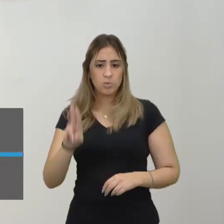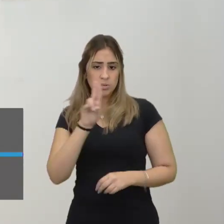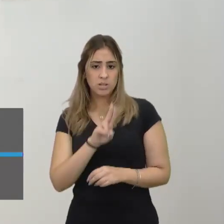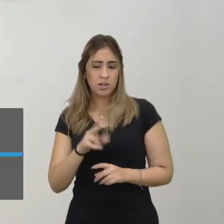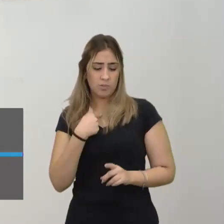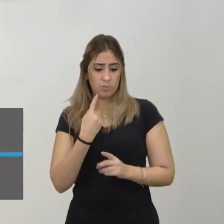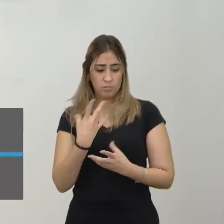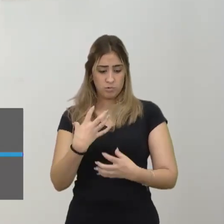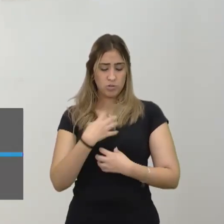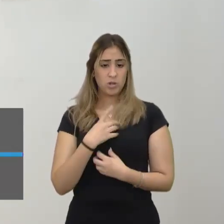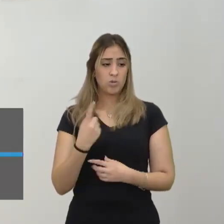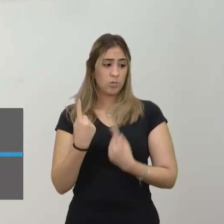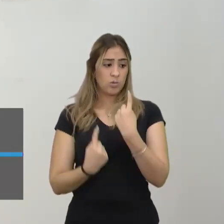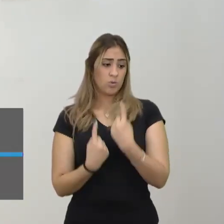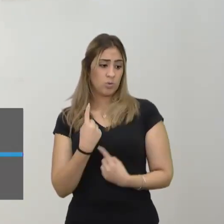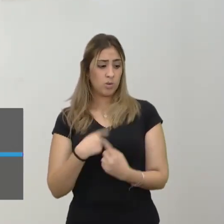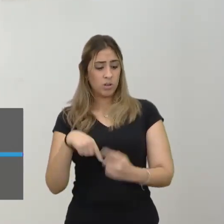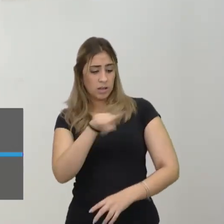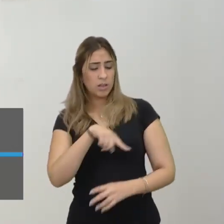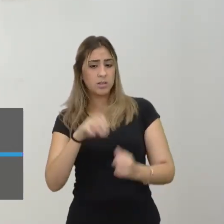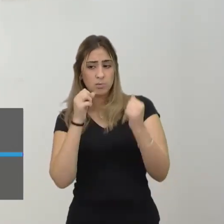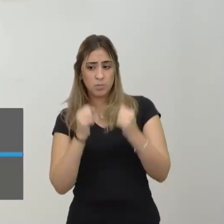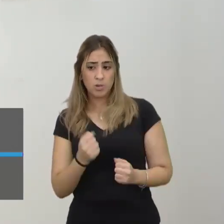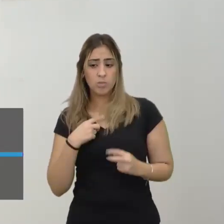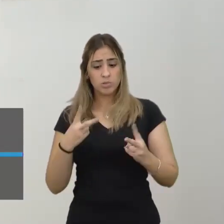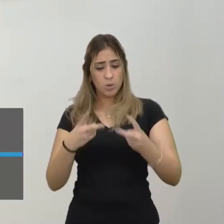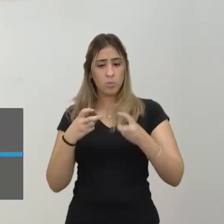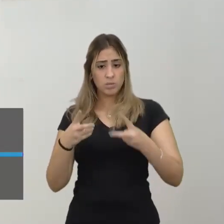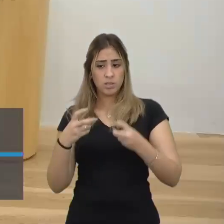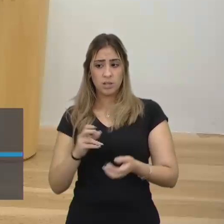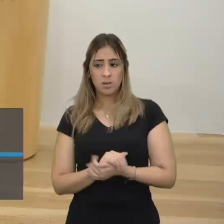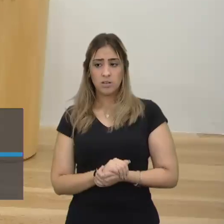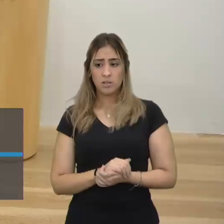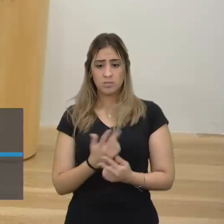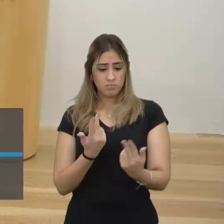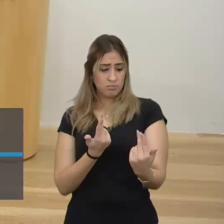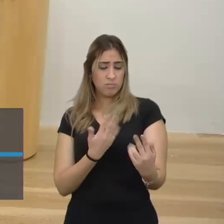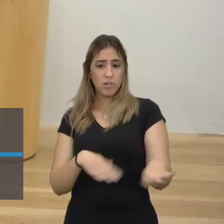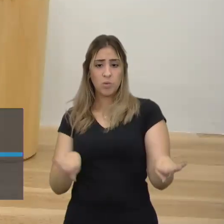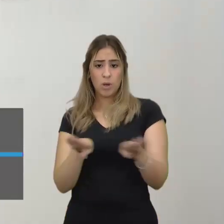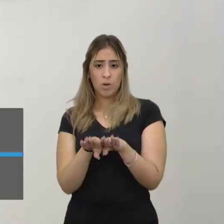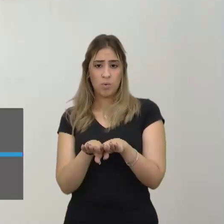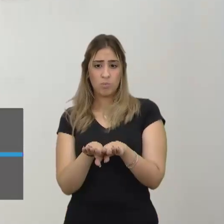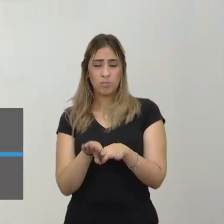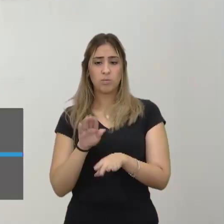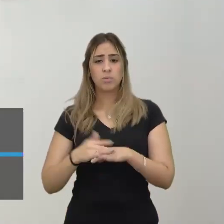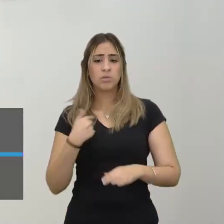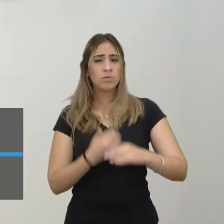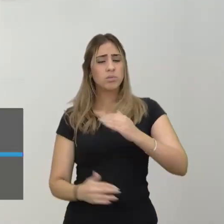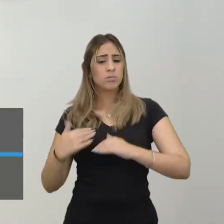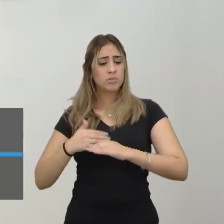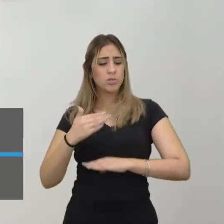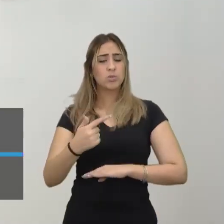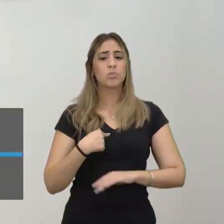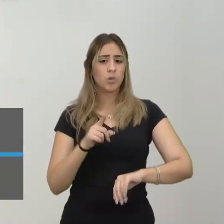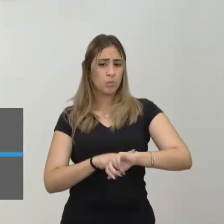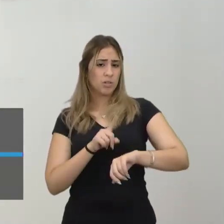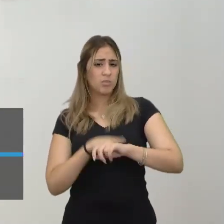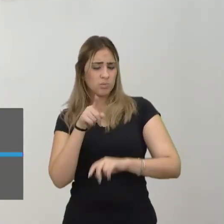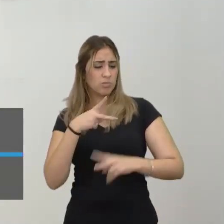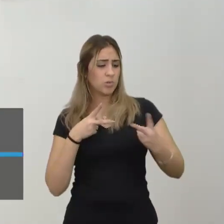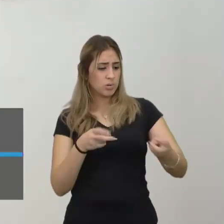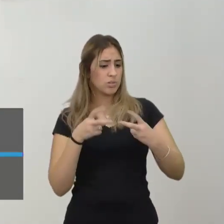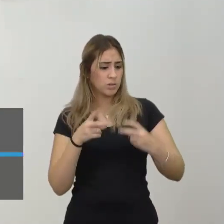qual eles, é claro, poderiam ser considerados superiores. E a partir do momento que foram